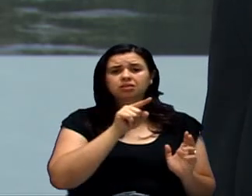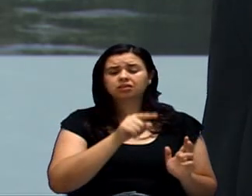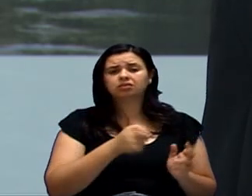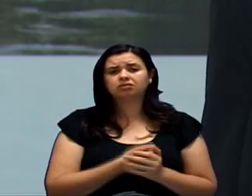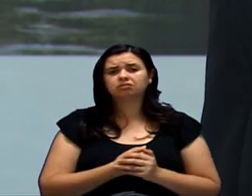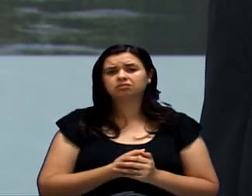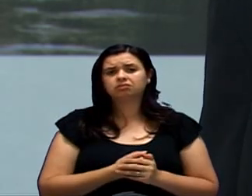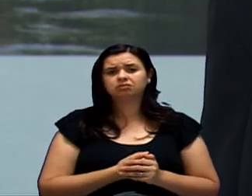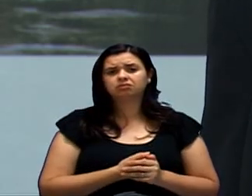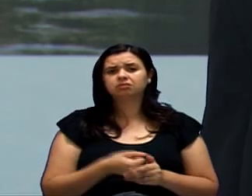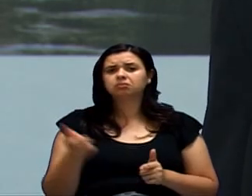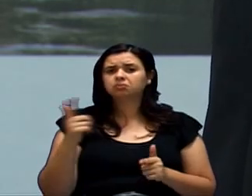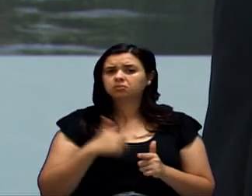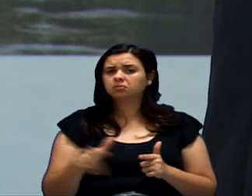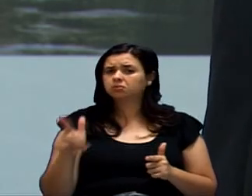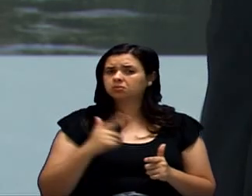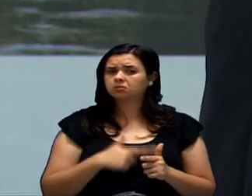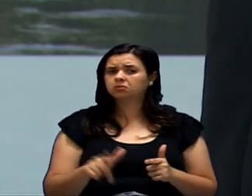tenha havido